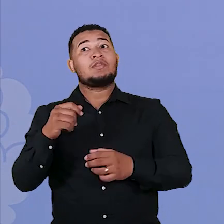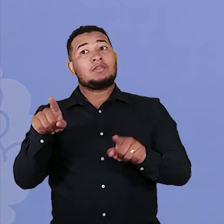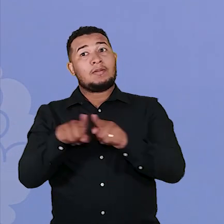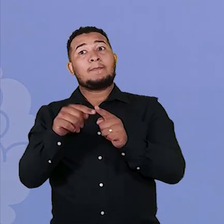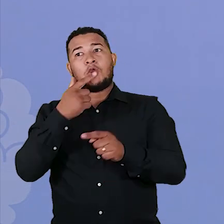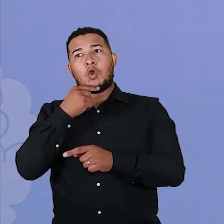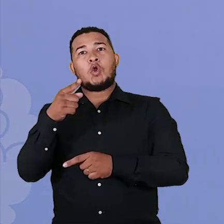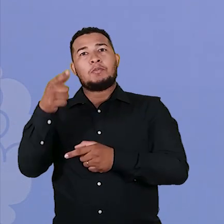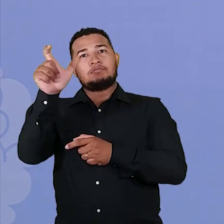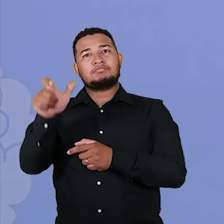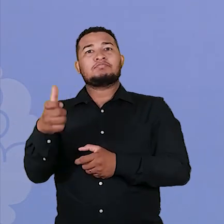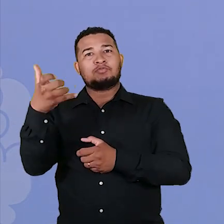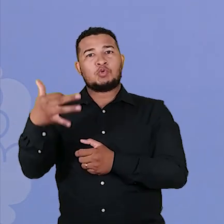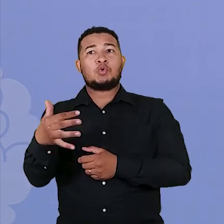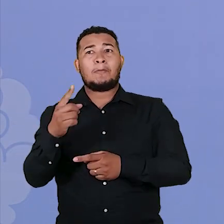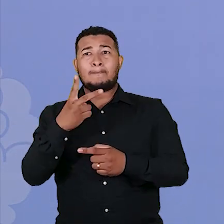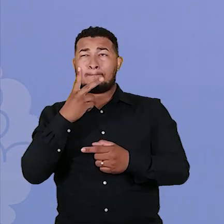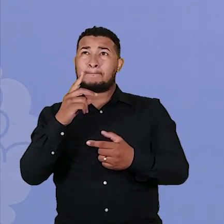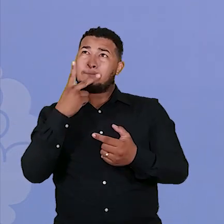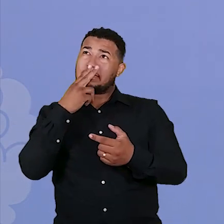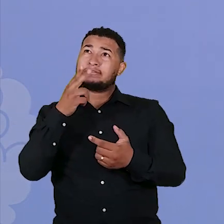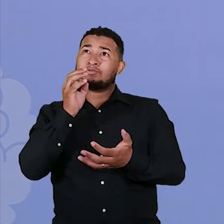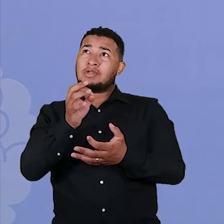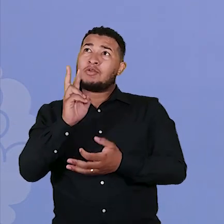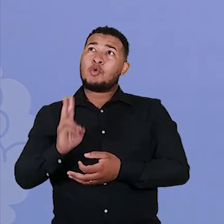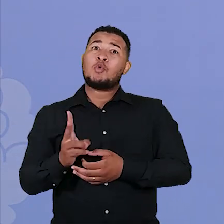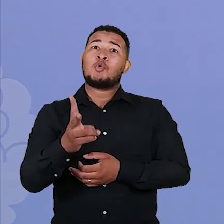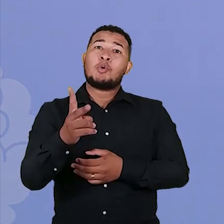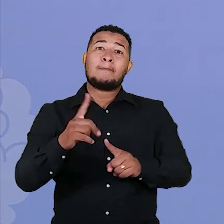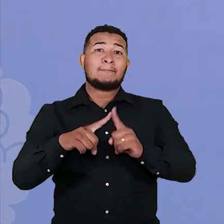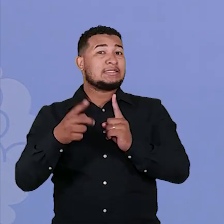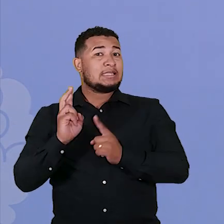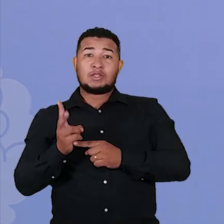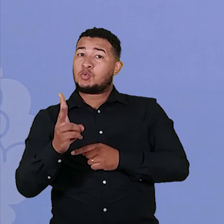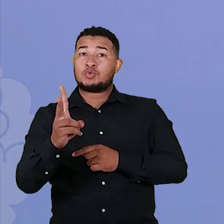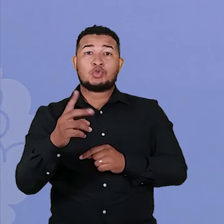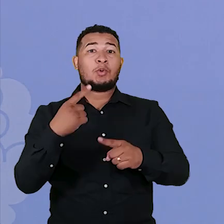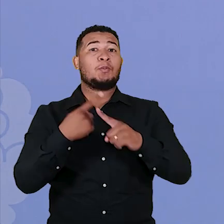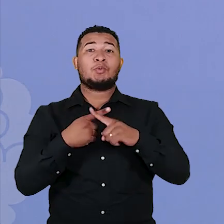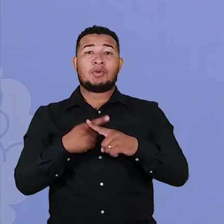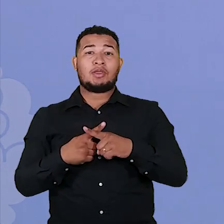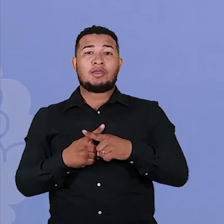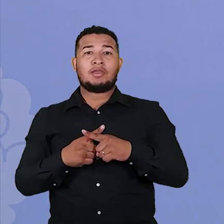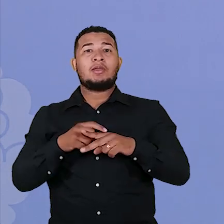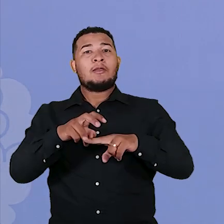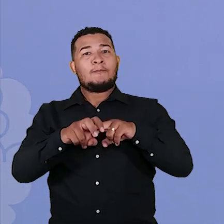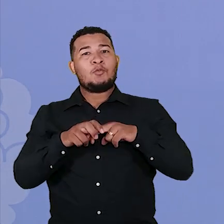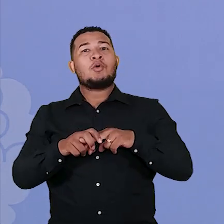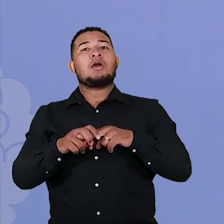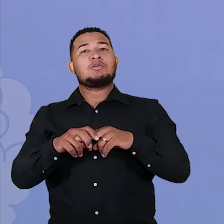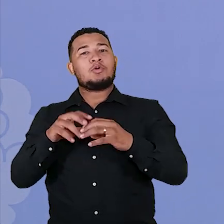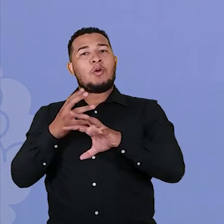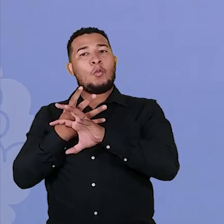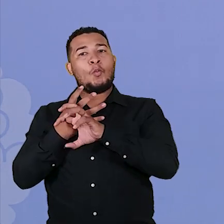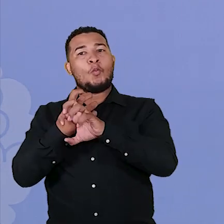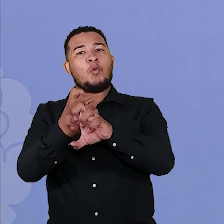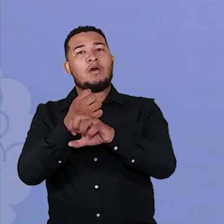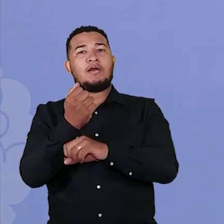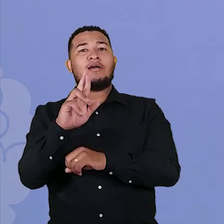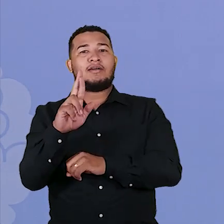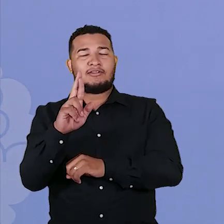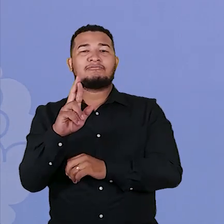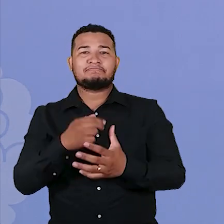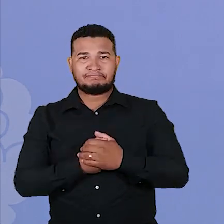de galileu afirmar que a tendência seria continuar só não continua porque por causa da resistência do